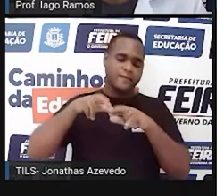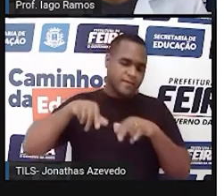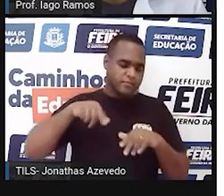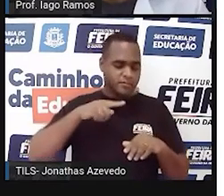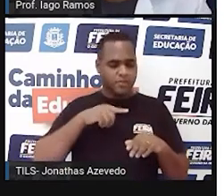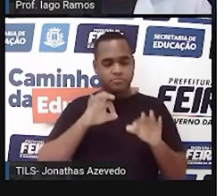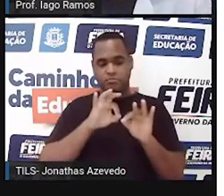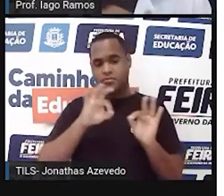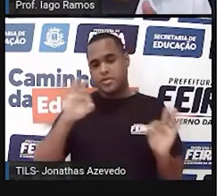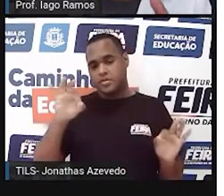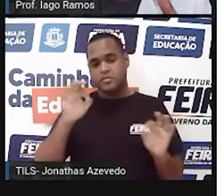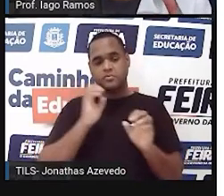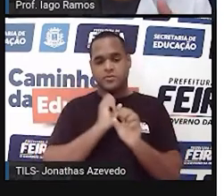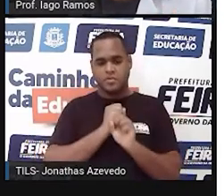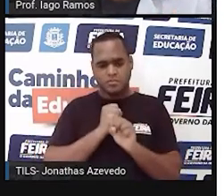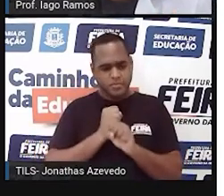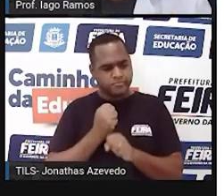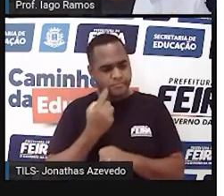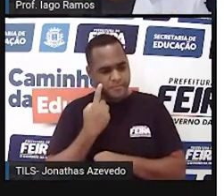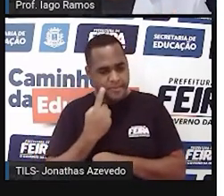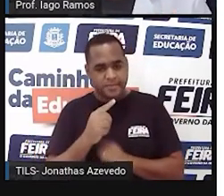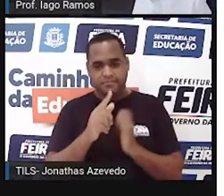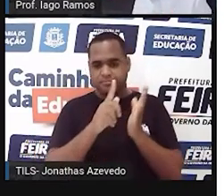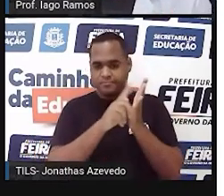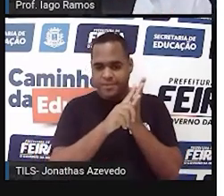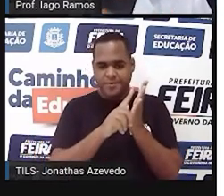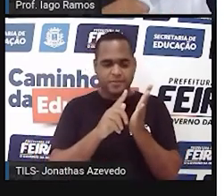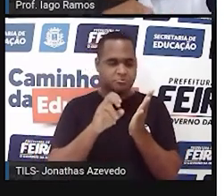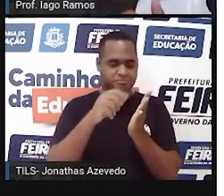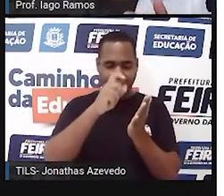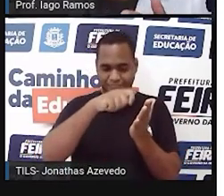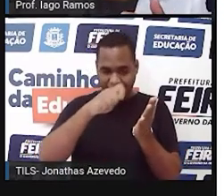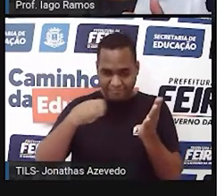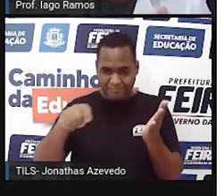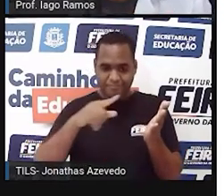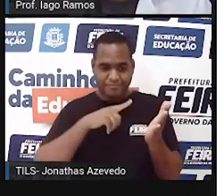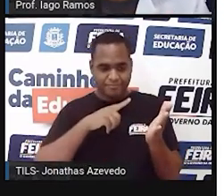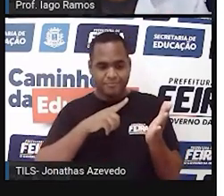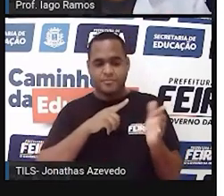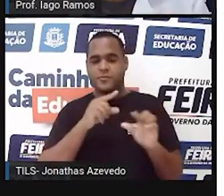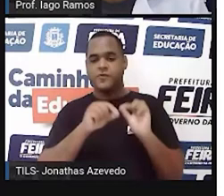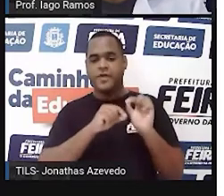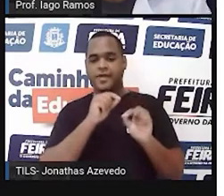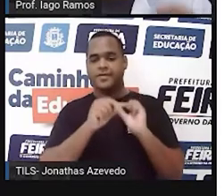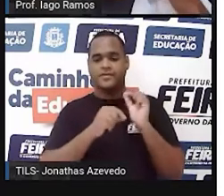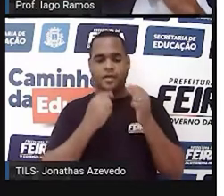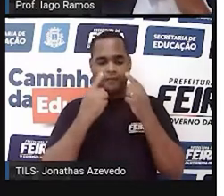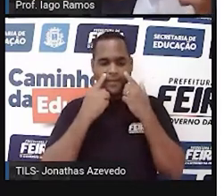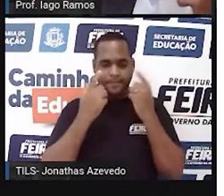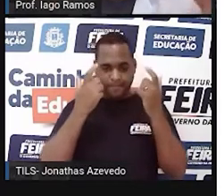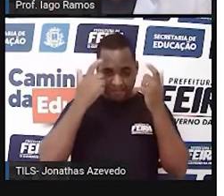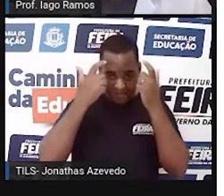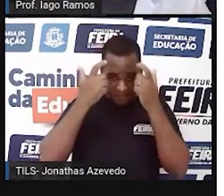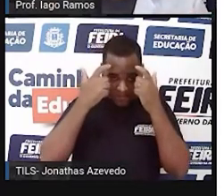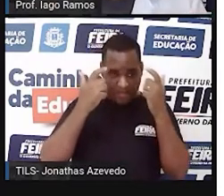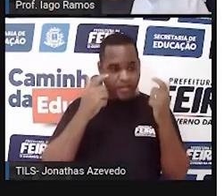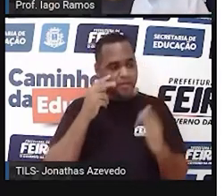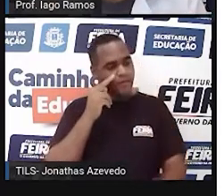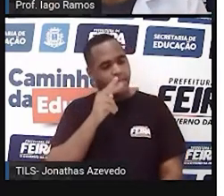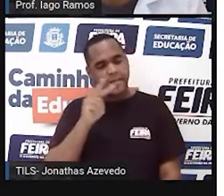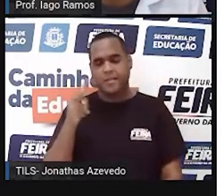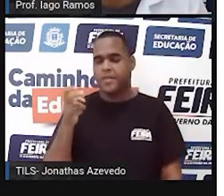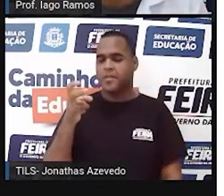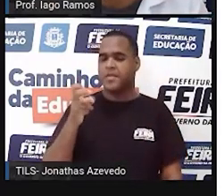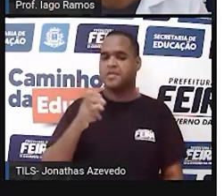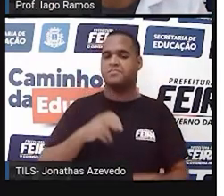tem medida e vai fazendo a sua listazinha para você ver, né, como é que está a sua capacidade de observar as coisas.